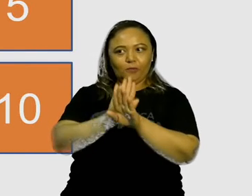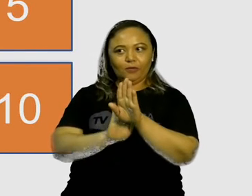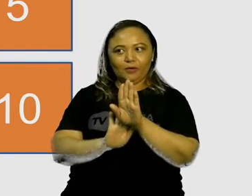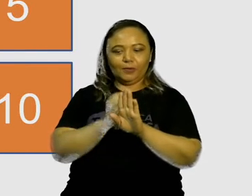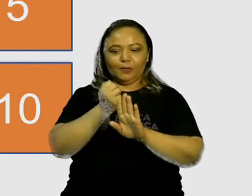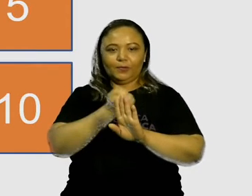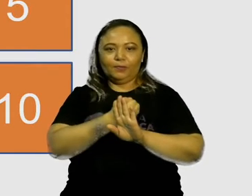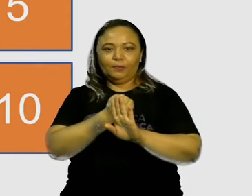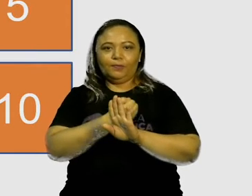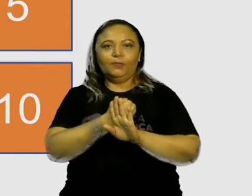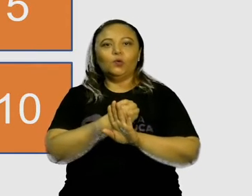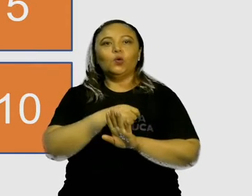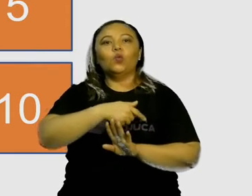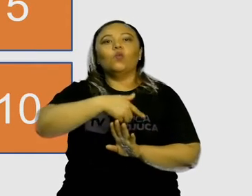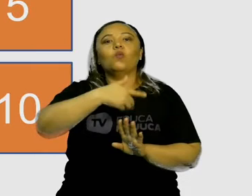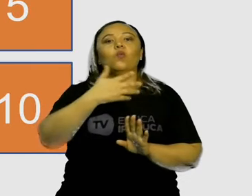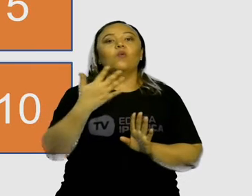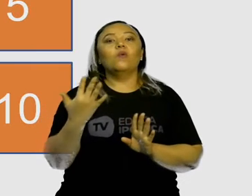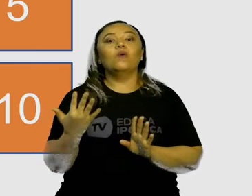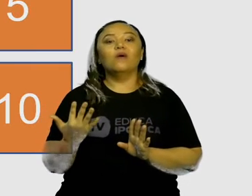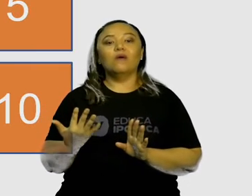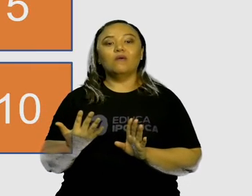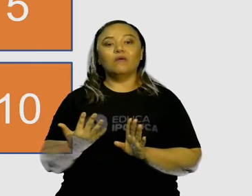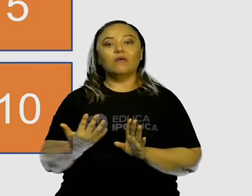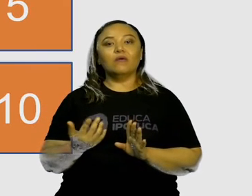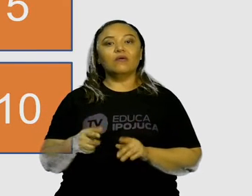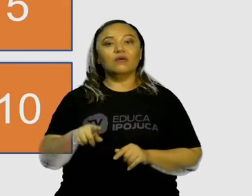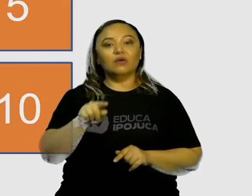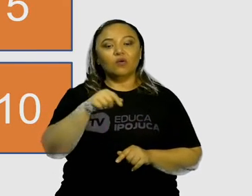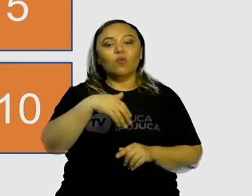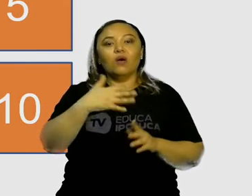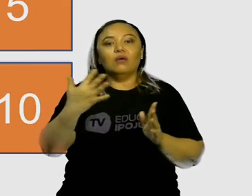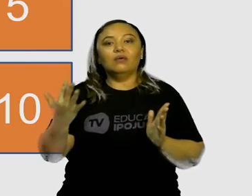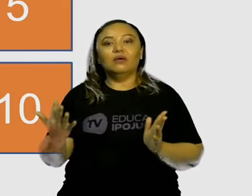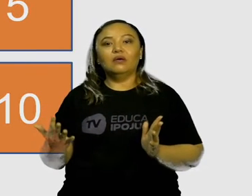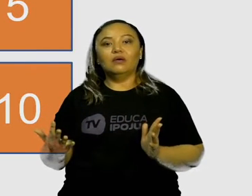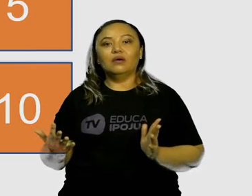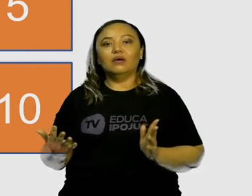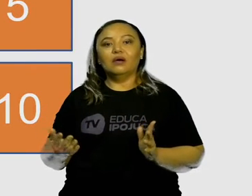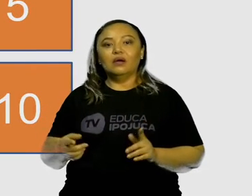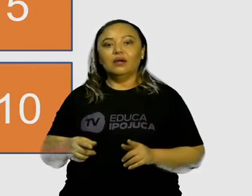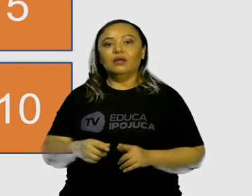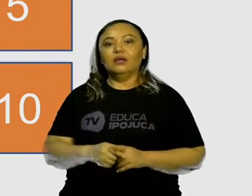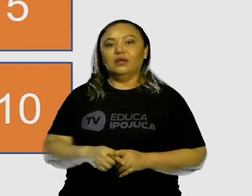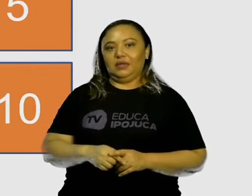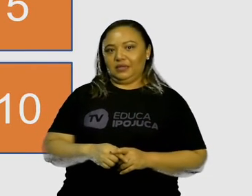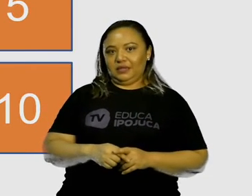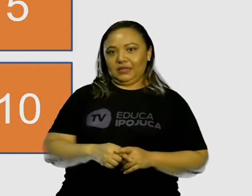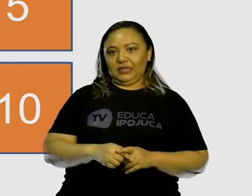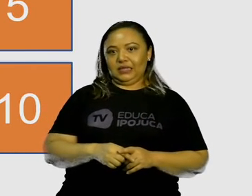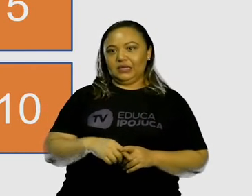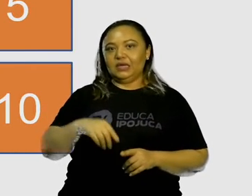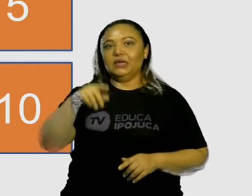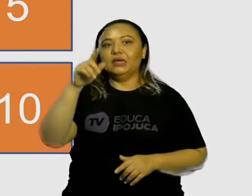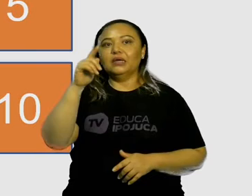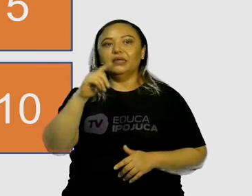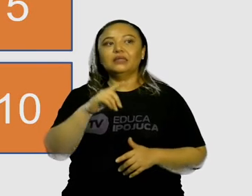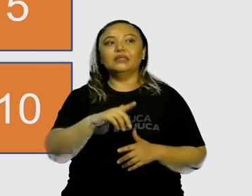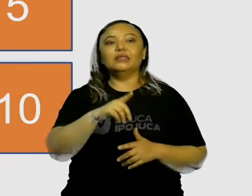pergunto então qual a chance ou seja qual a probabilidade